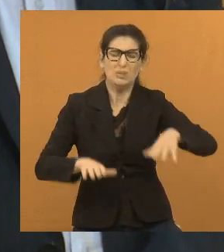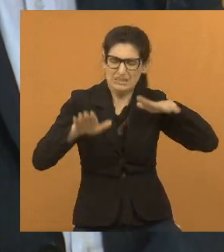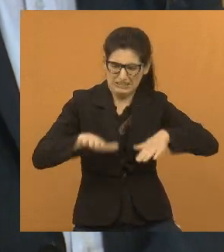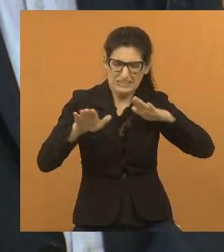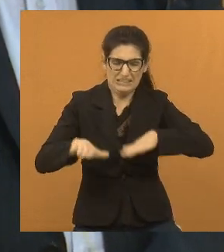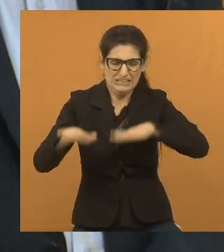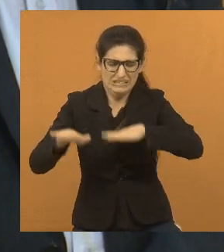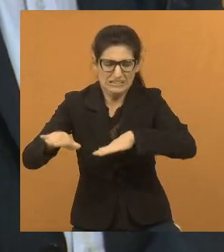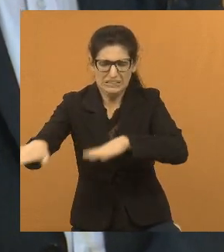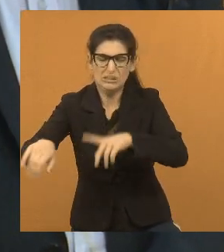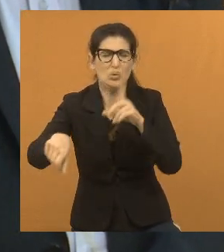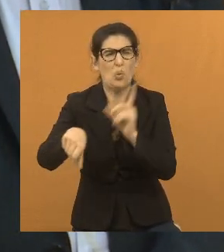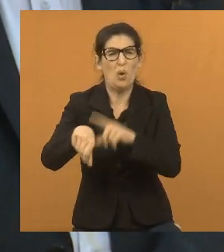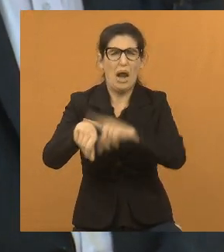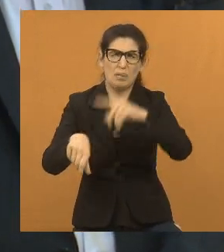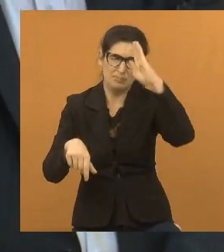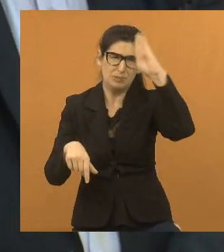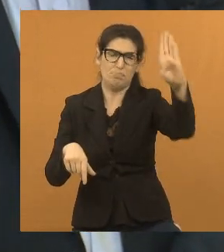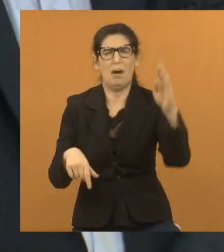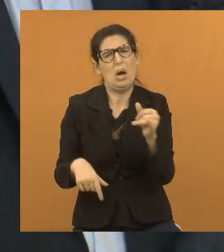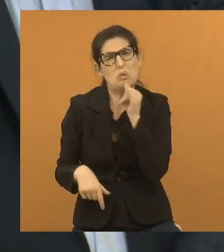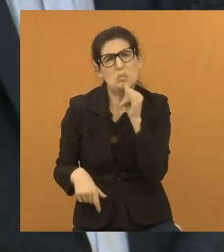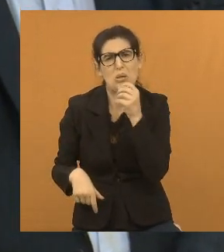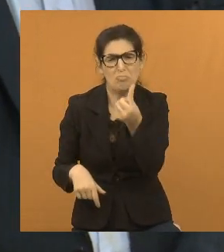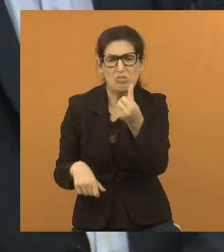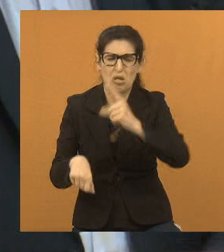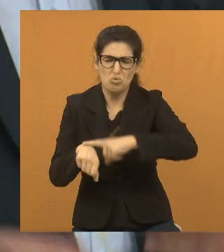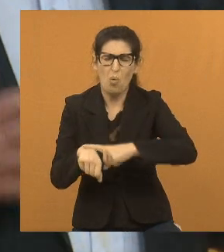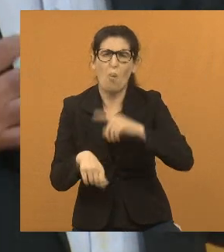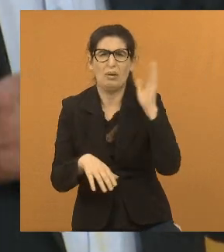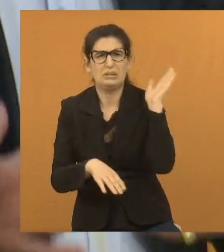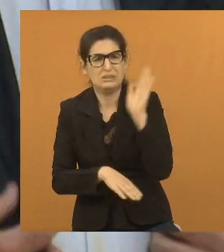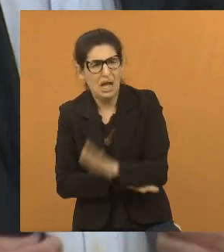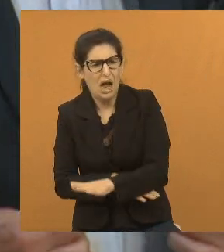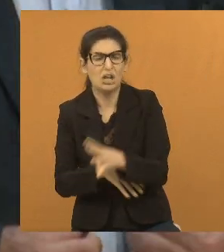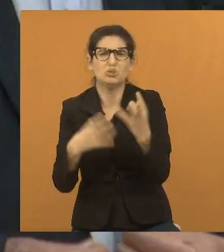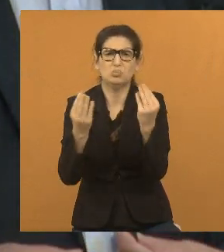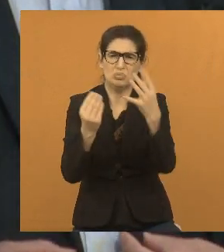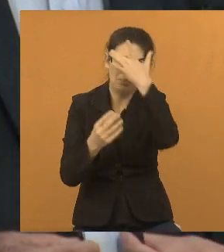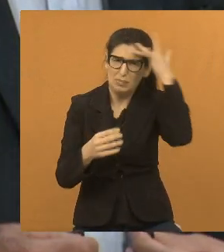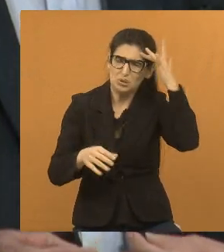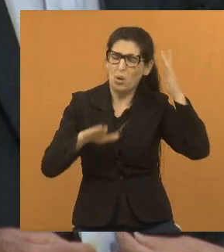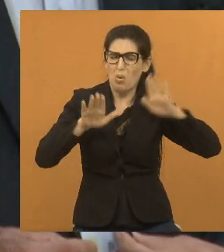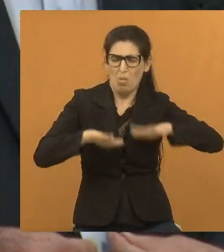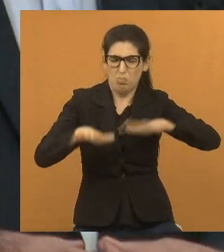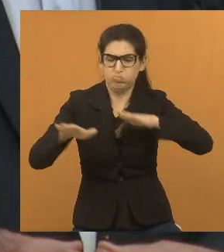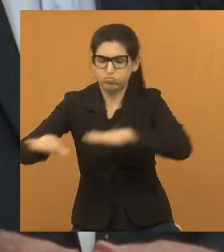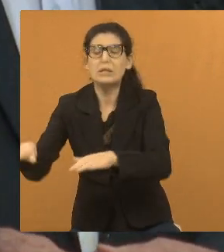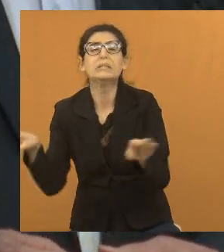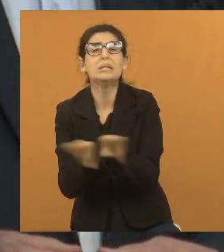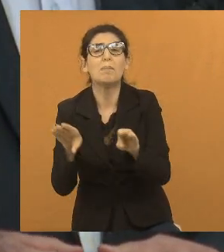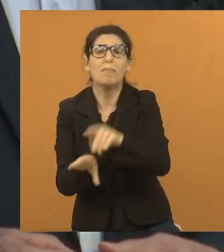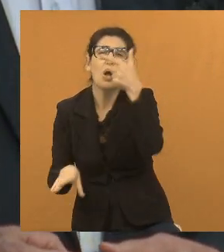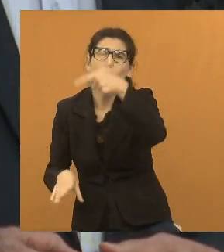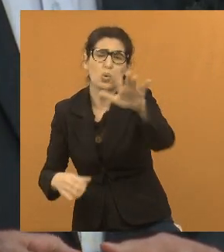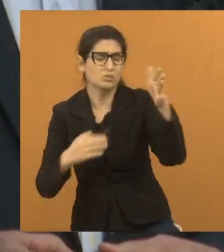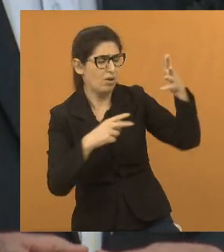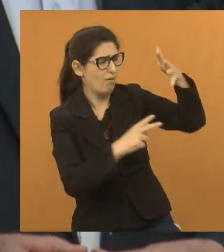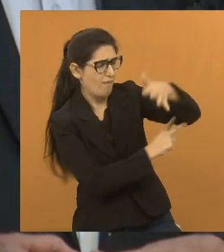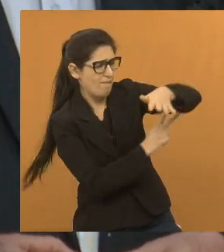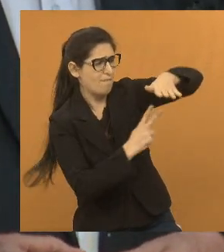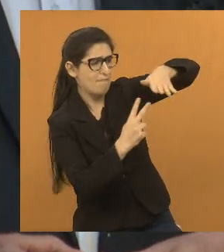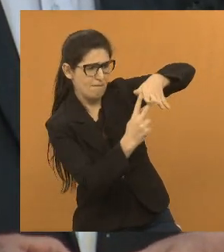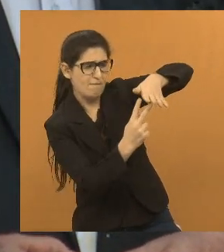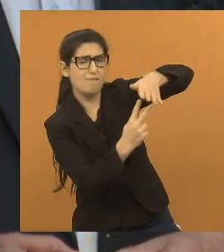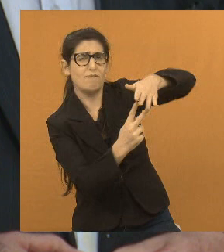né, quanto nesses intervalos, ela está cheia, né, de veículos, e quanto a ponte do Flórida, mais especificamente,